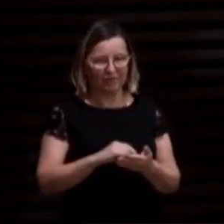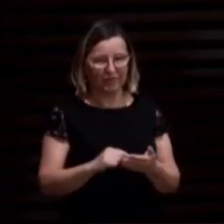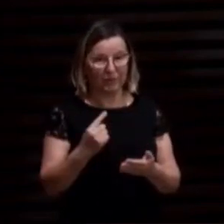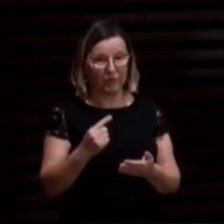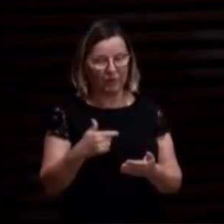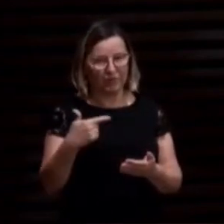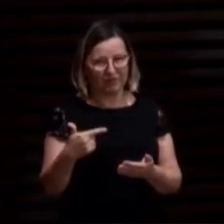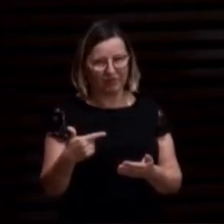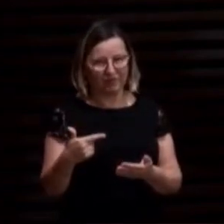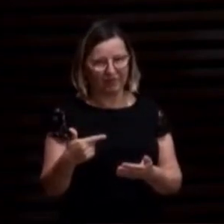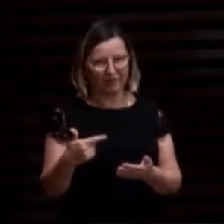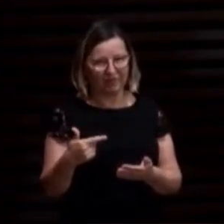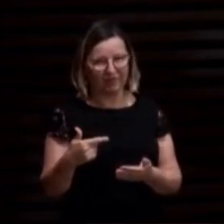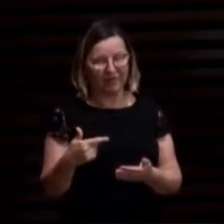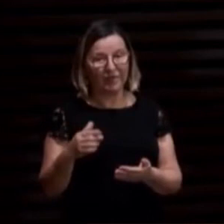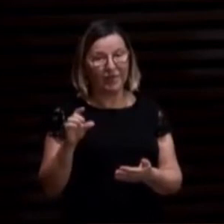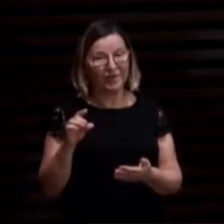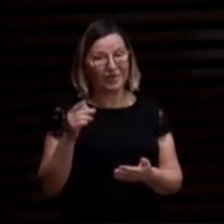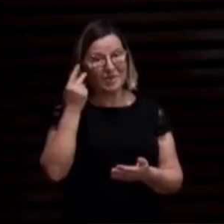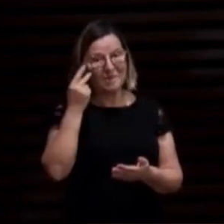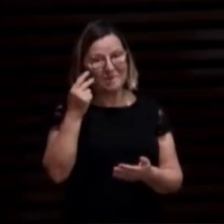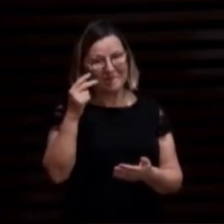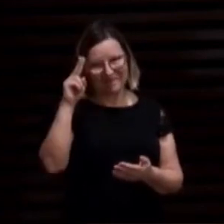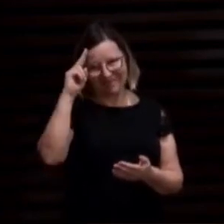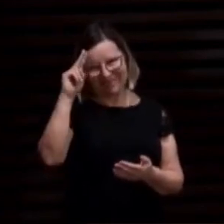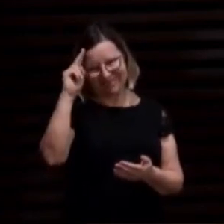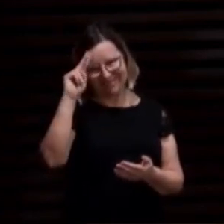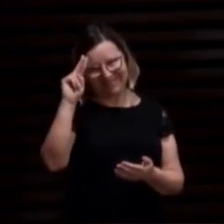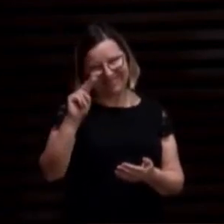só para a gente lembrar.